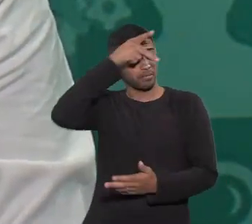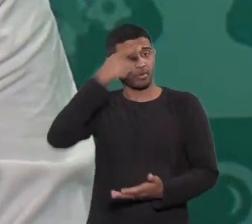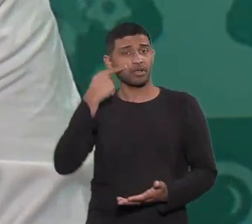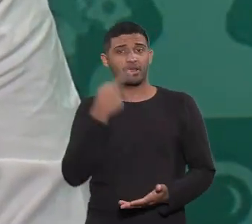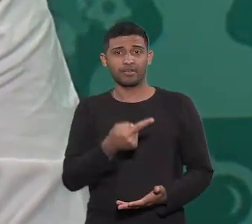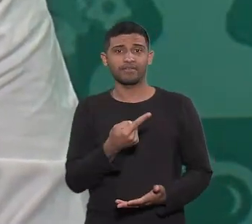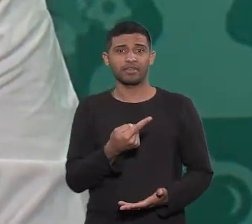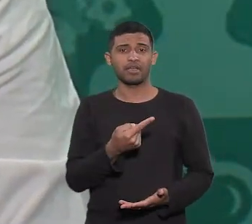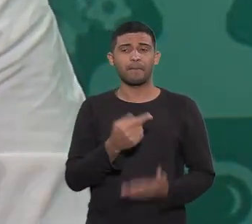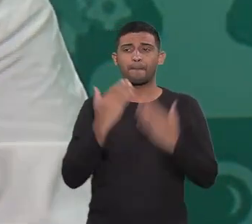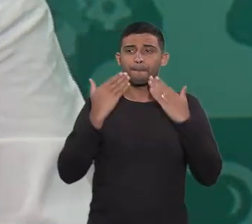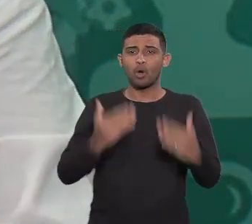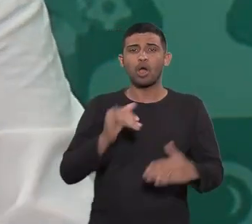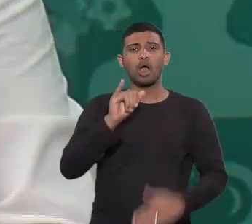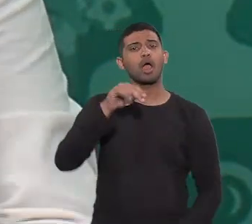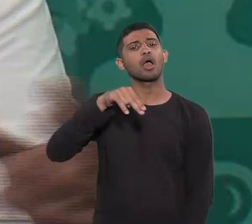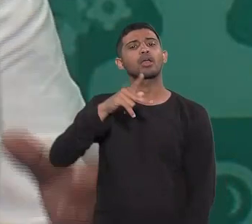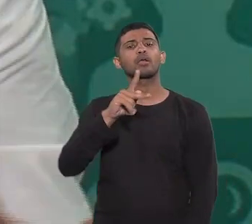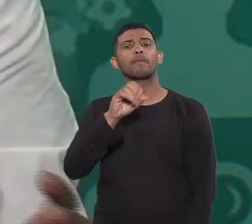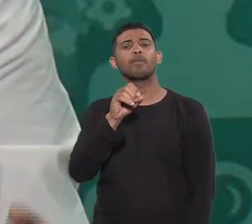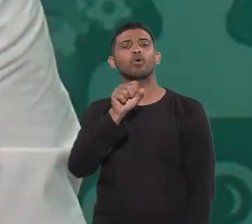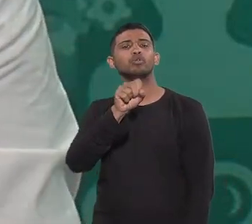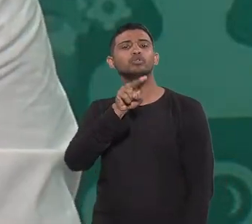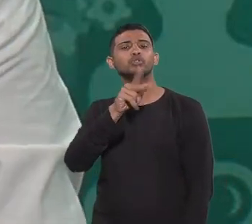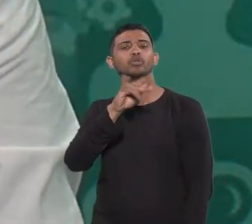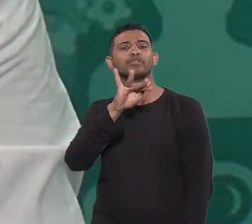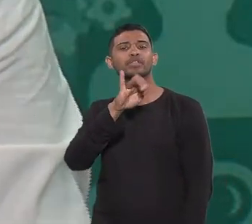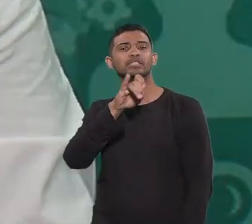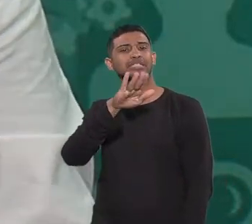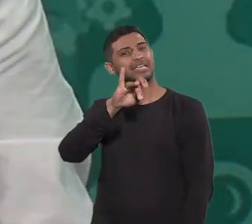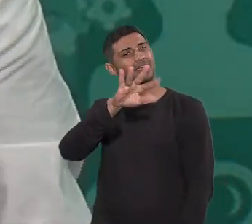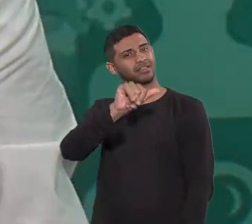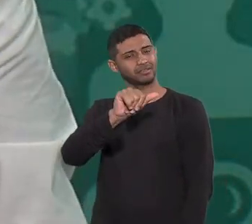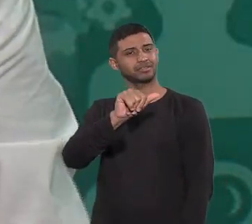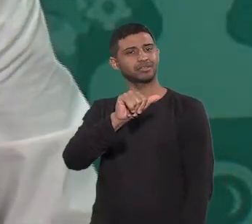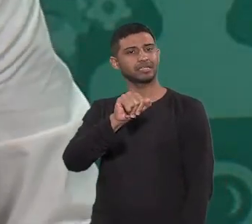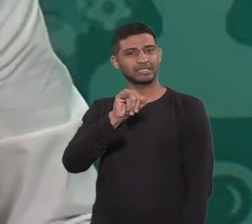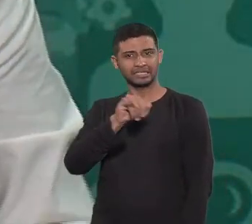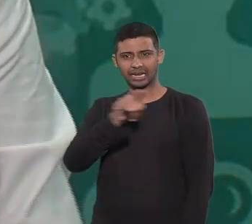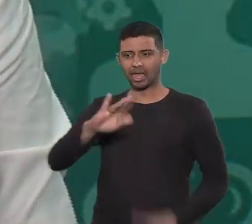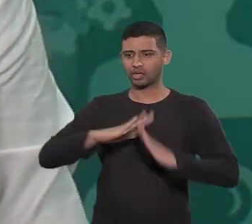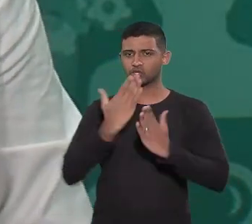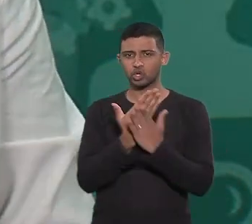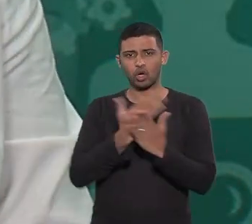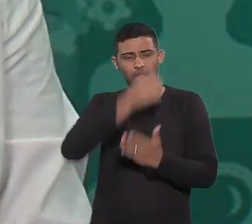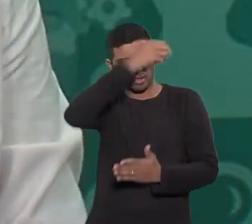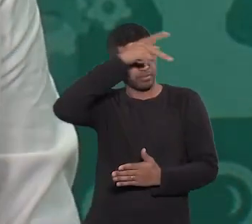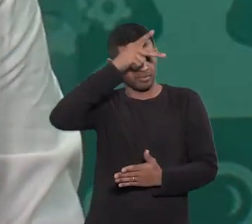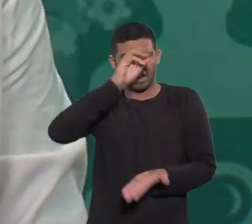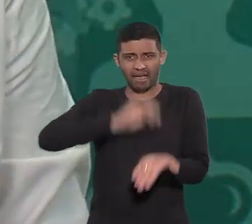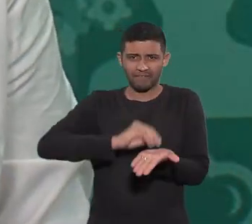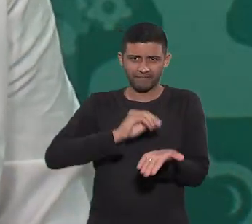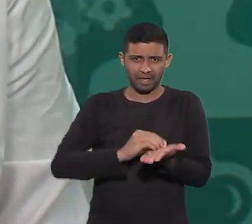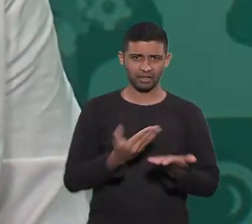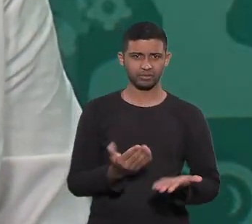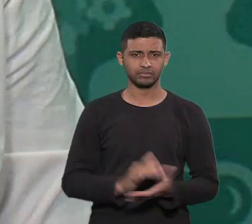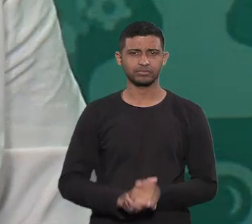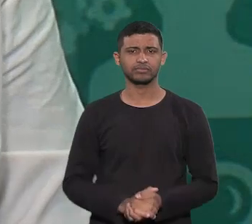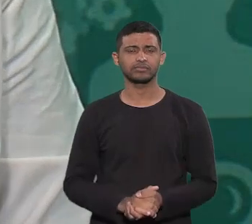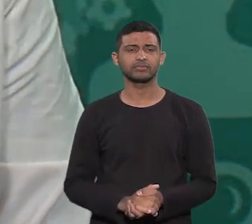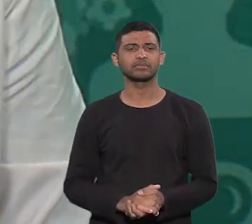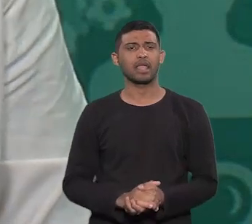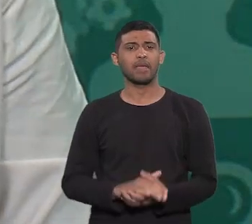comprovem hipossuficiência. Então, se você identifica que tem uma defasagem da escola pública e que essa escola pública é majoritariamente